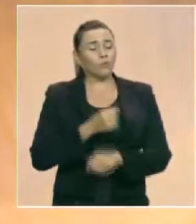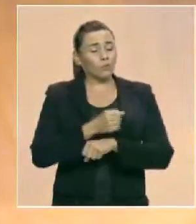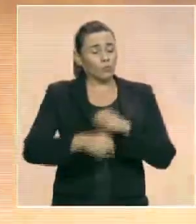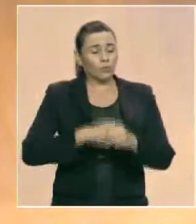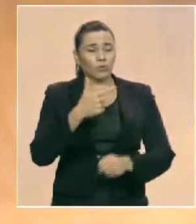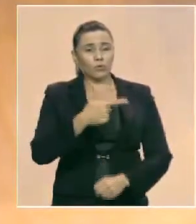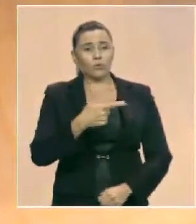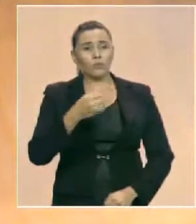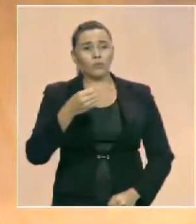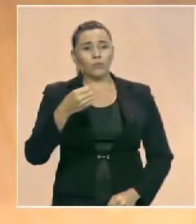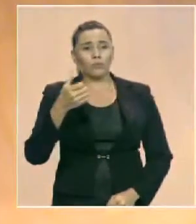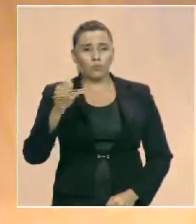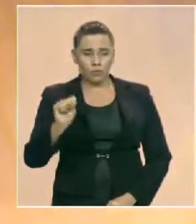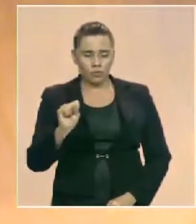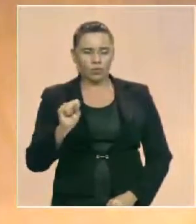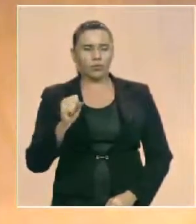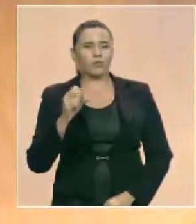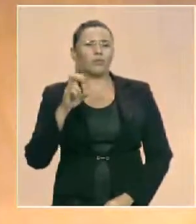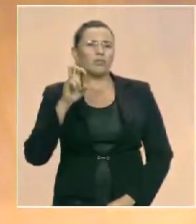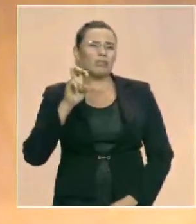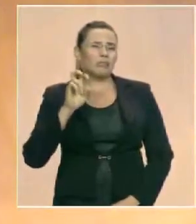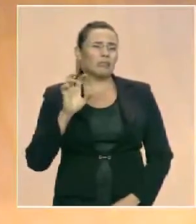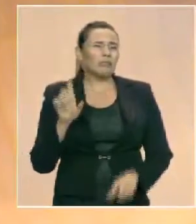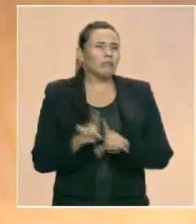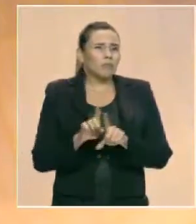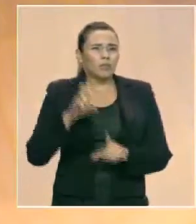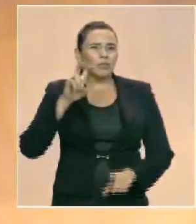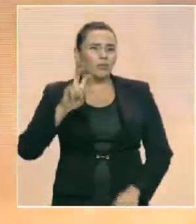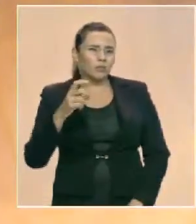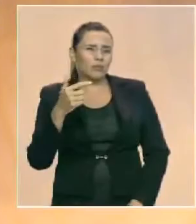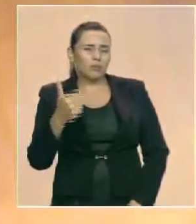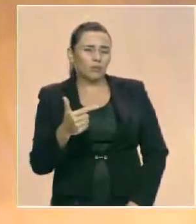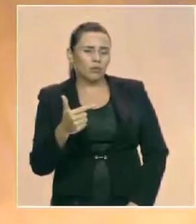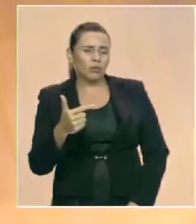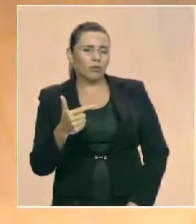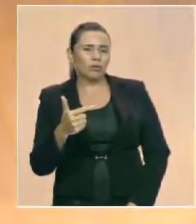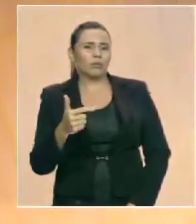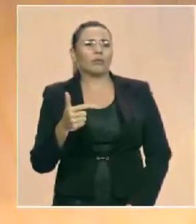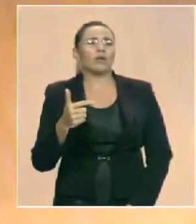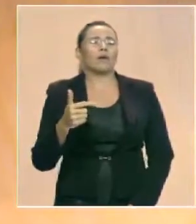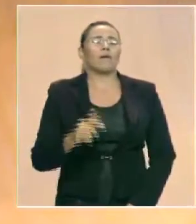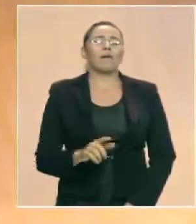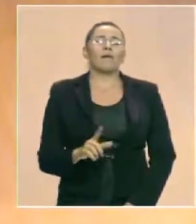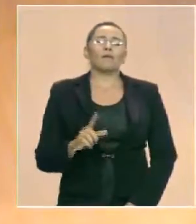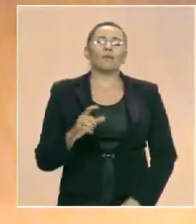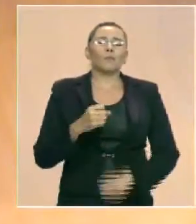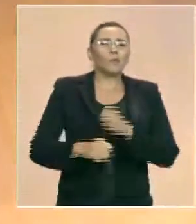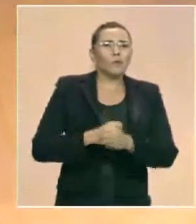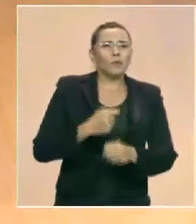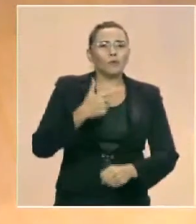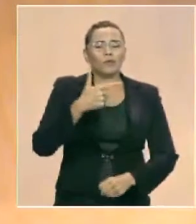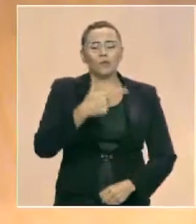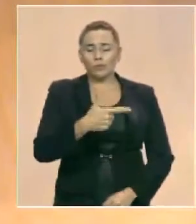2019. Esta pergunta eu fiz em ofício para a CEPLAN,